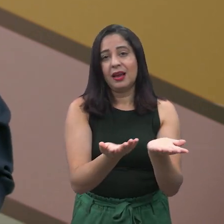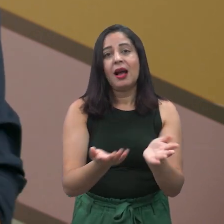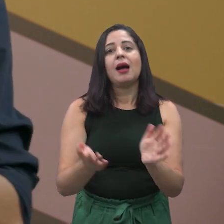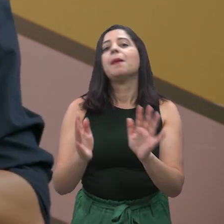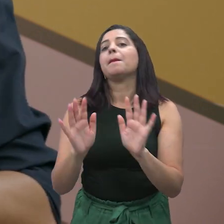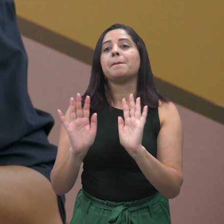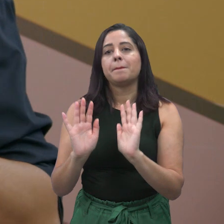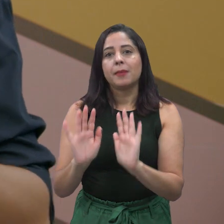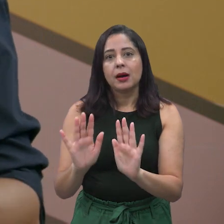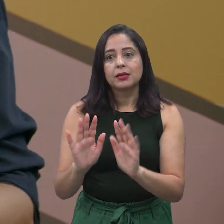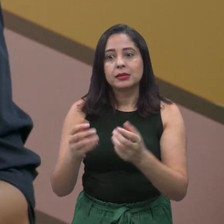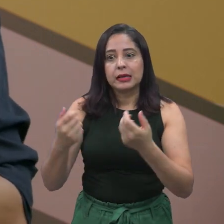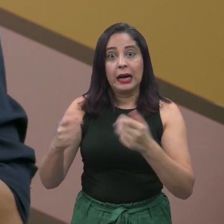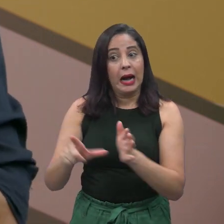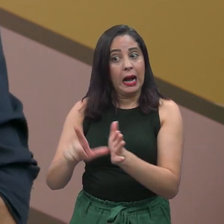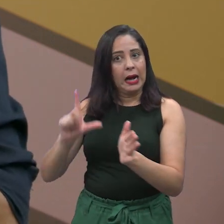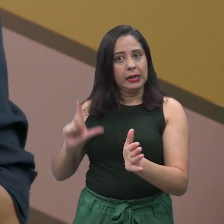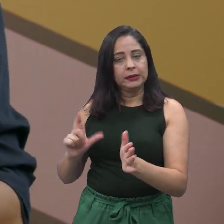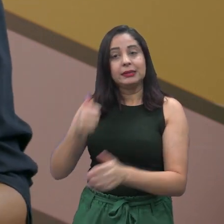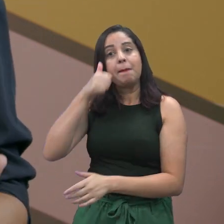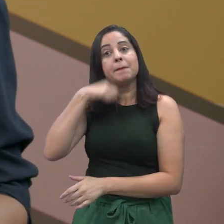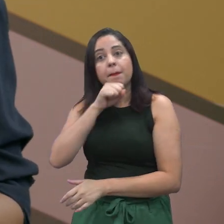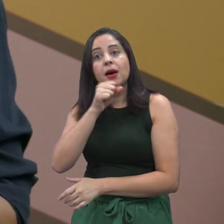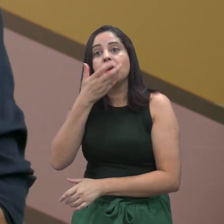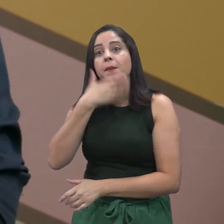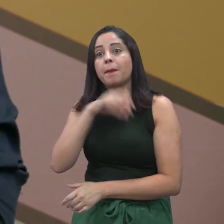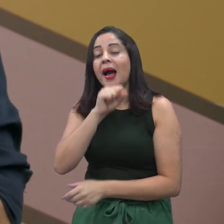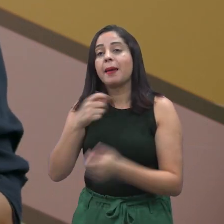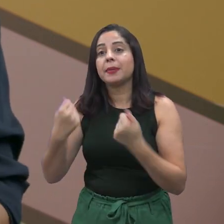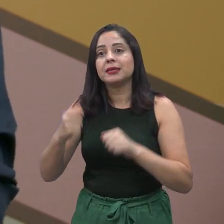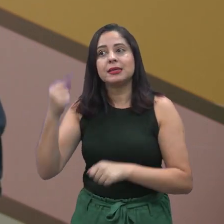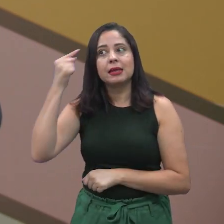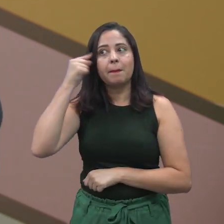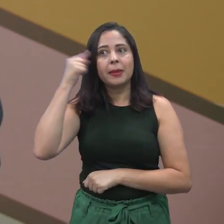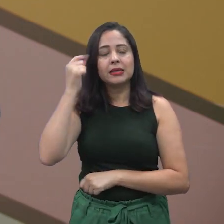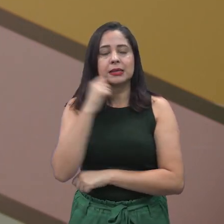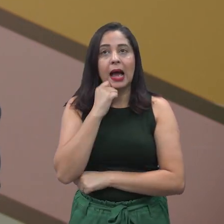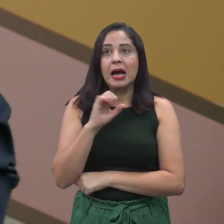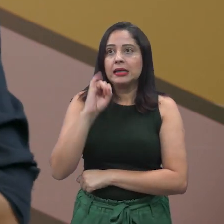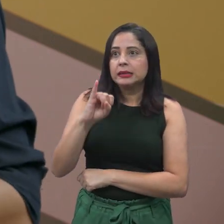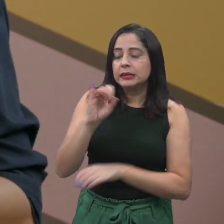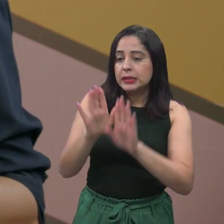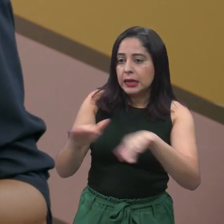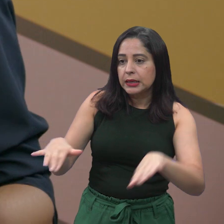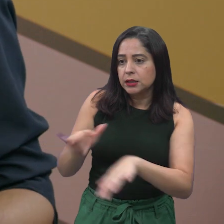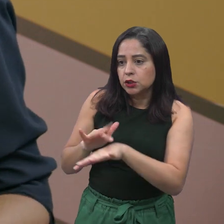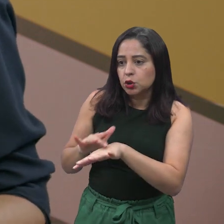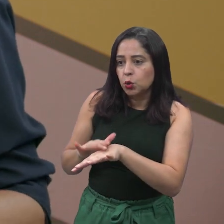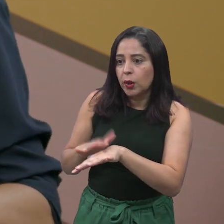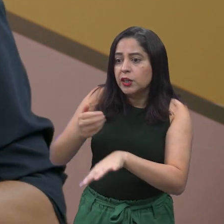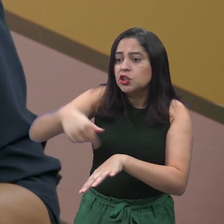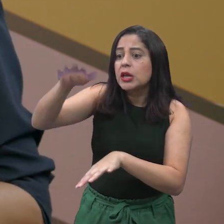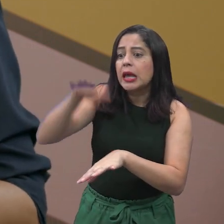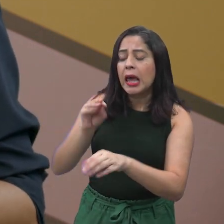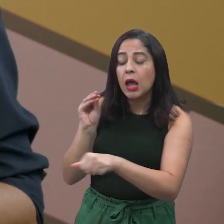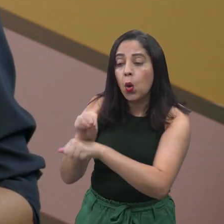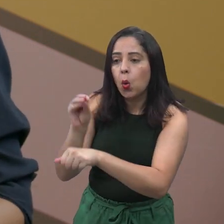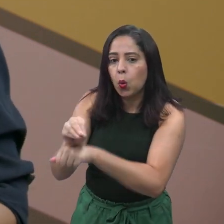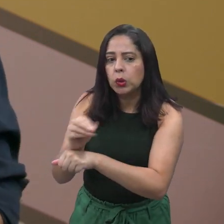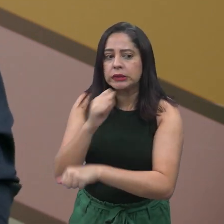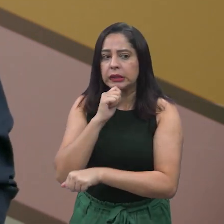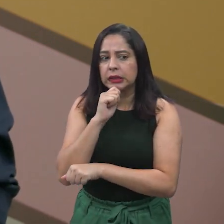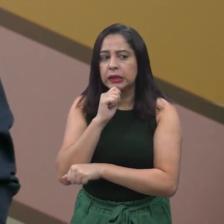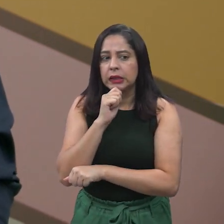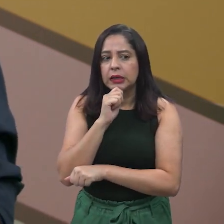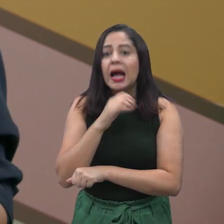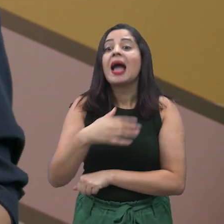Então, tentar definir quem que poderia ser essa rede de apoio antes de acontecer, né? Com quem que eu poderia contar, o que eu poderia fazer